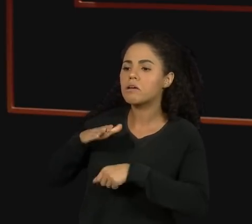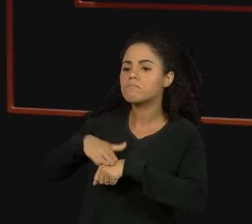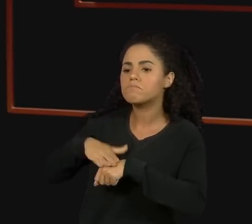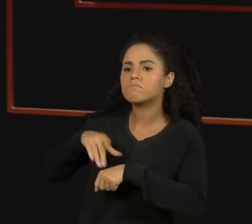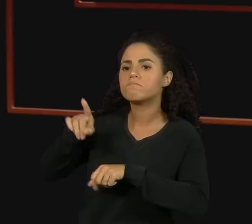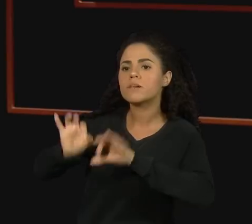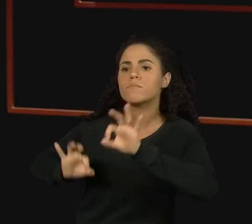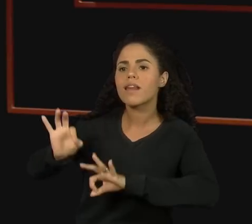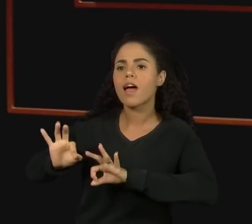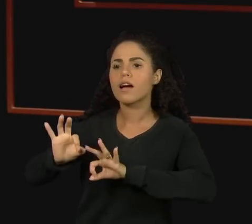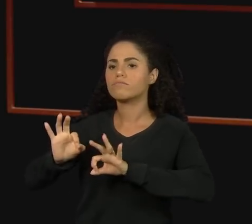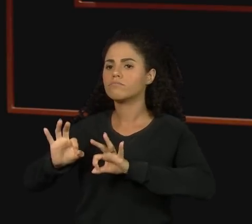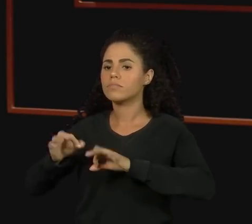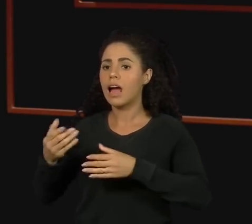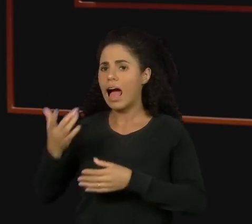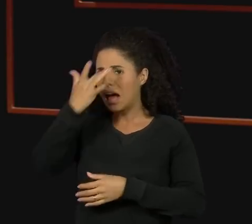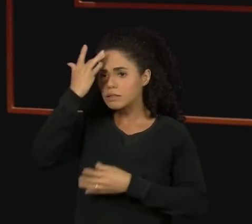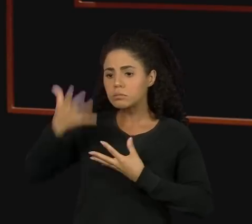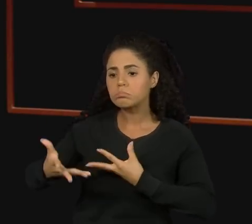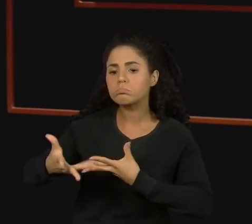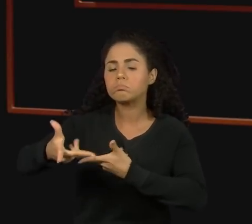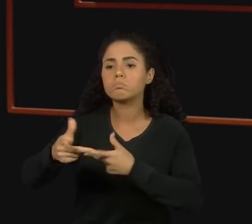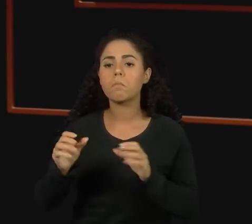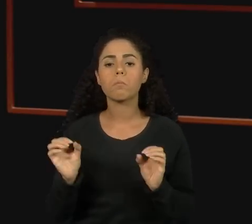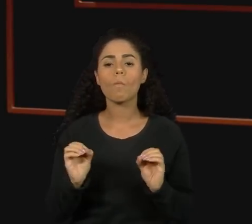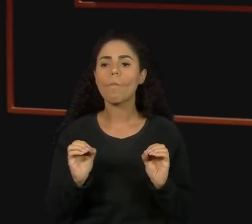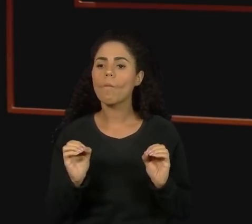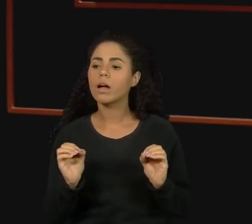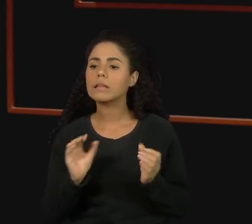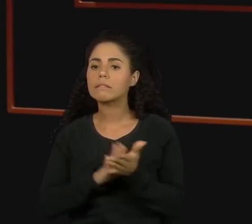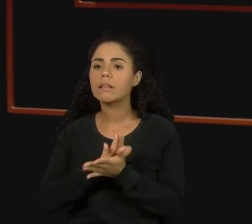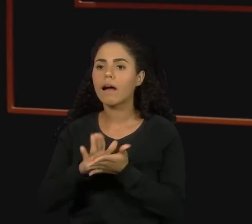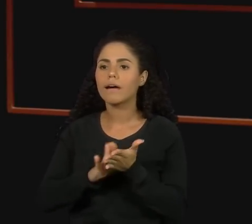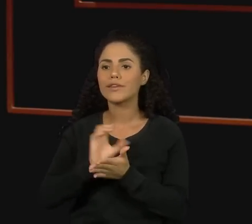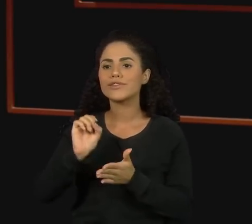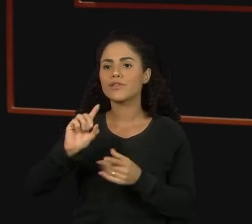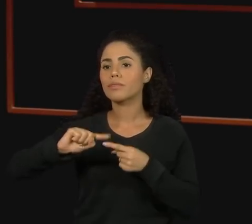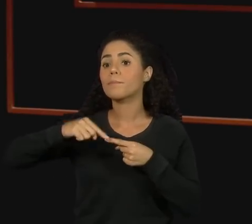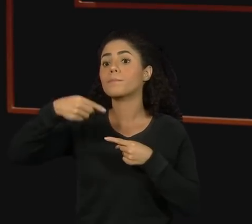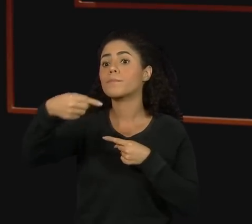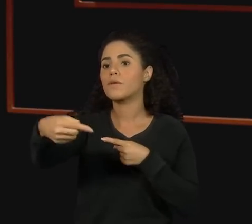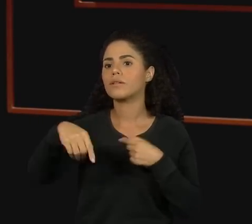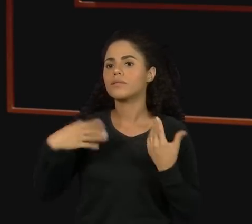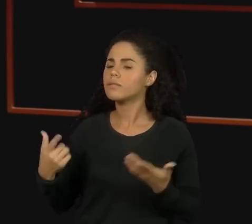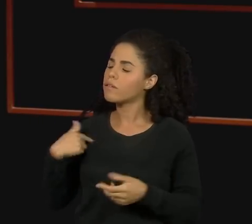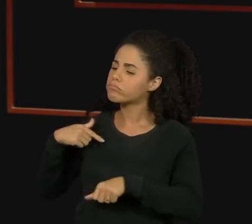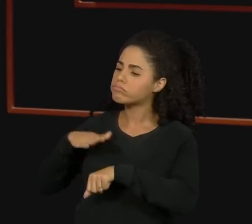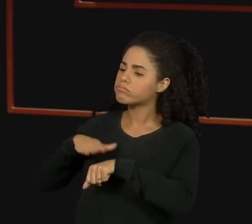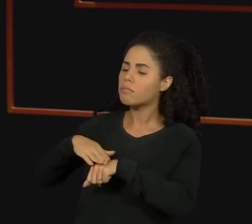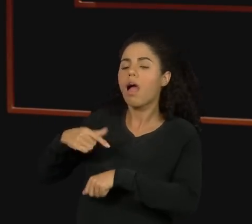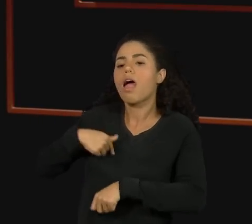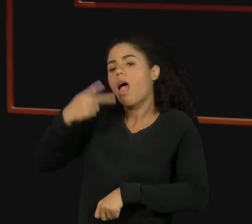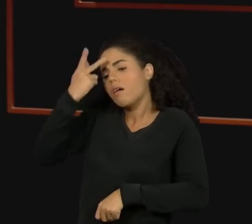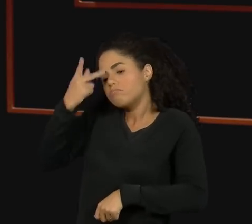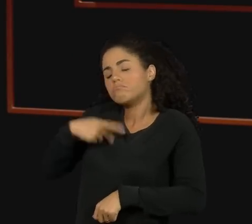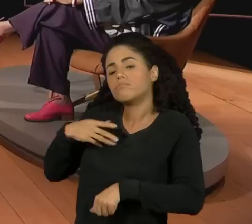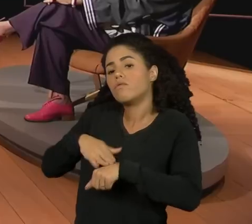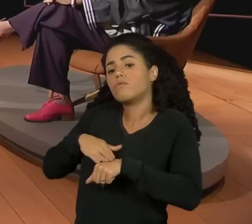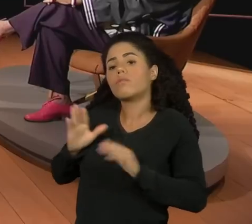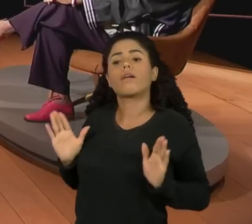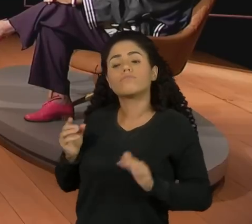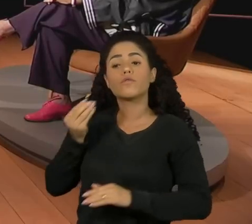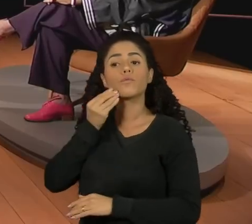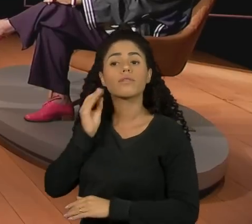trabalho. Ninguém me chamava, só depois, né? Para atuar. Eu falei, então eu vou fazer um espetáculo para eu atuar também,